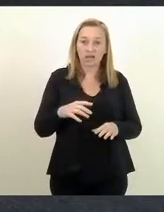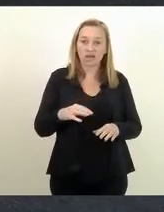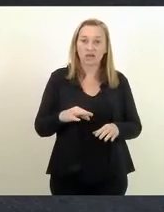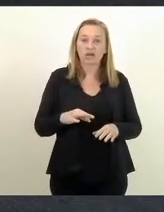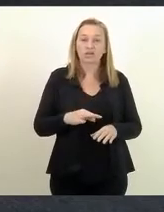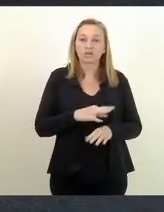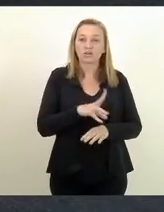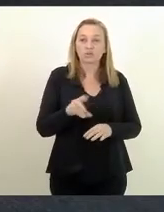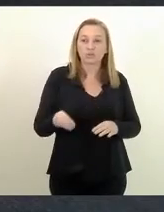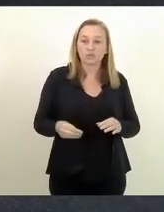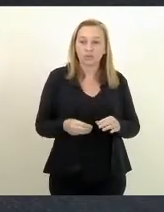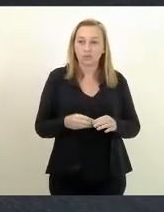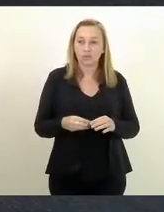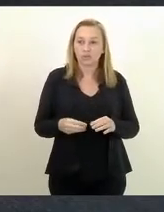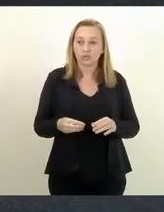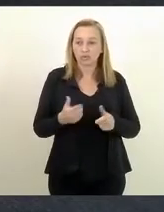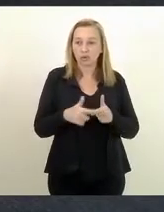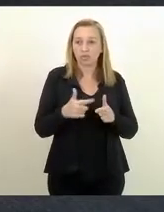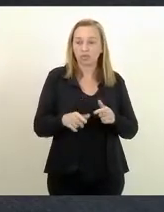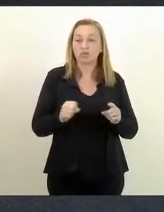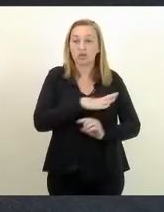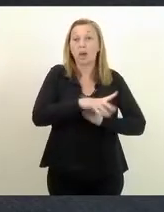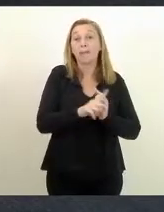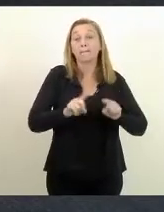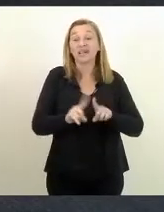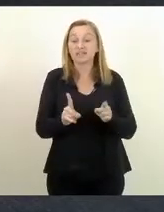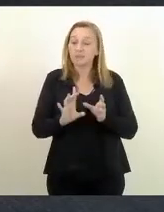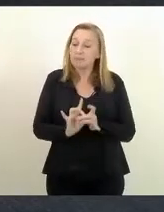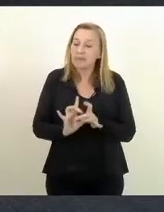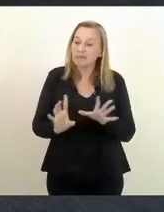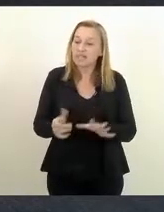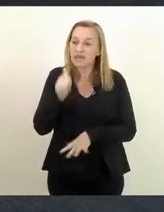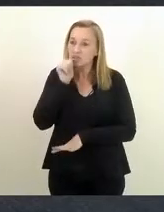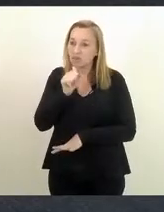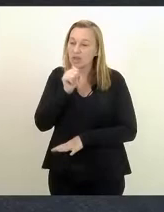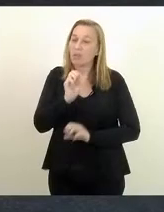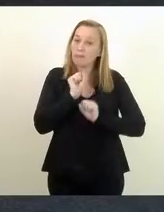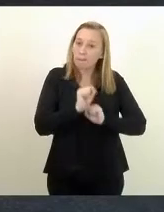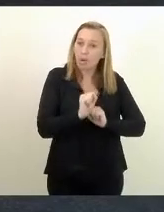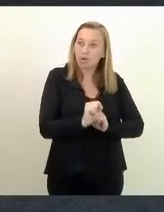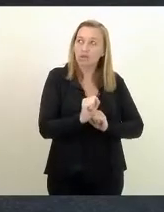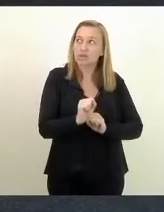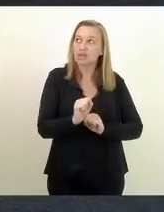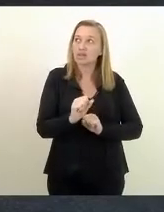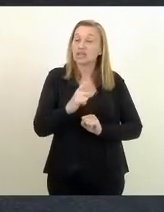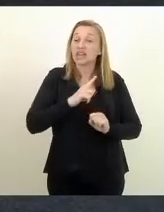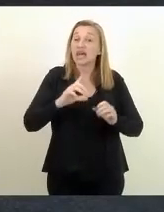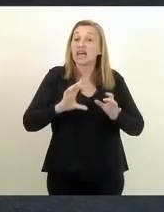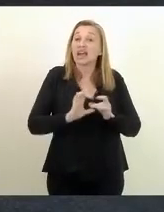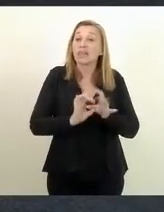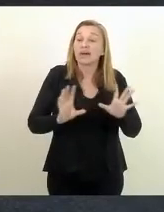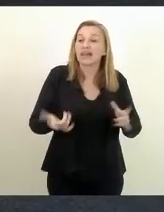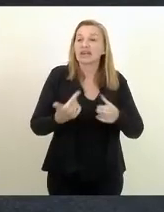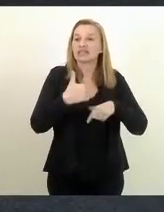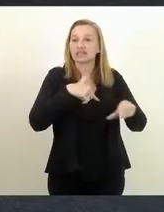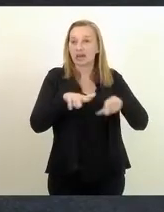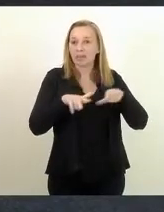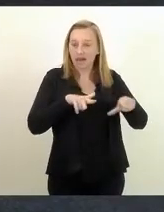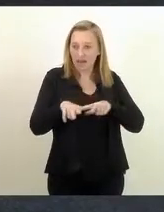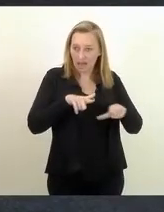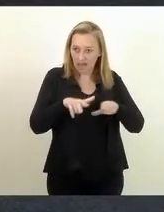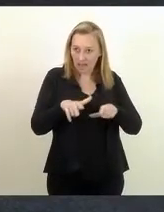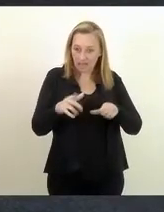social. Mas permitir que essas mulheres possam estar, tenham autonomia financeira, possam estar